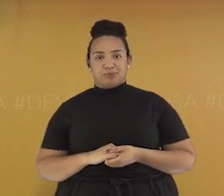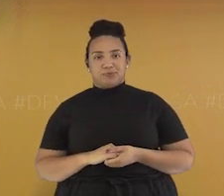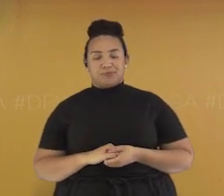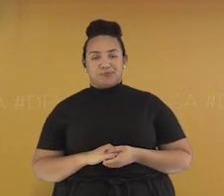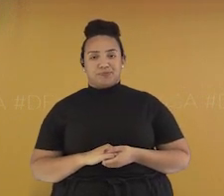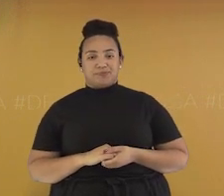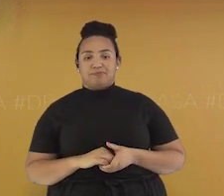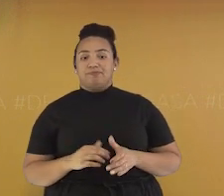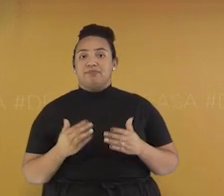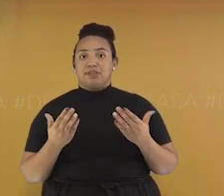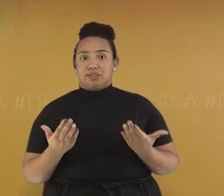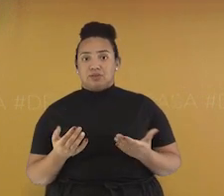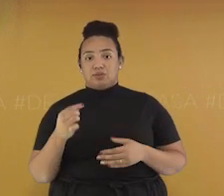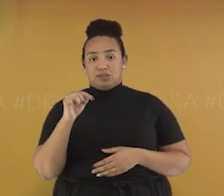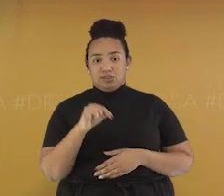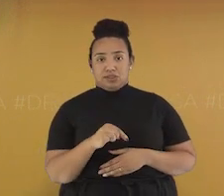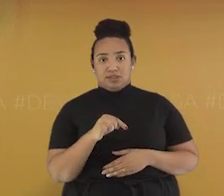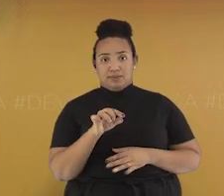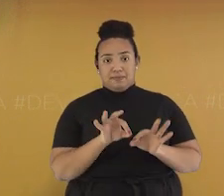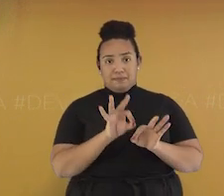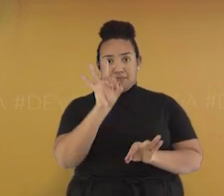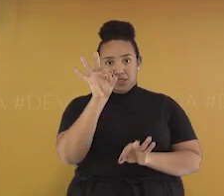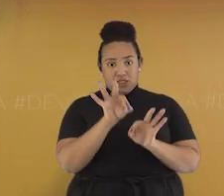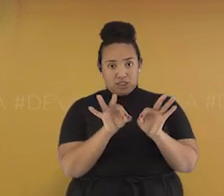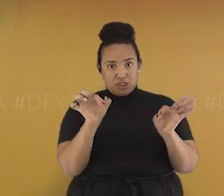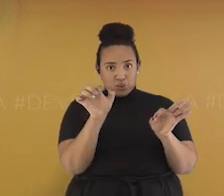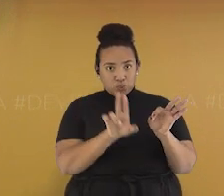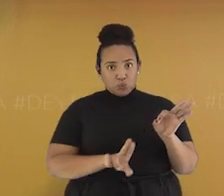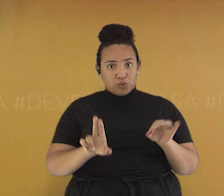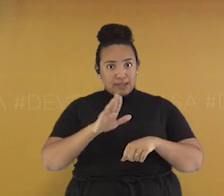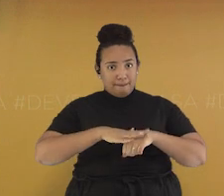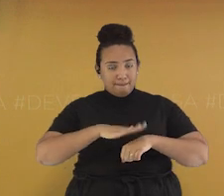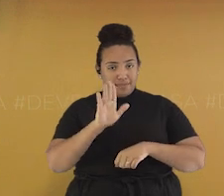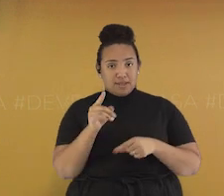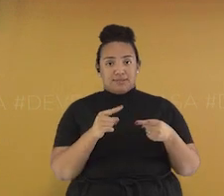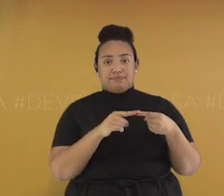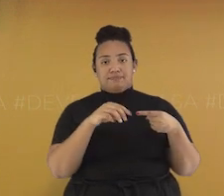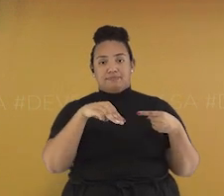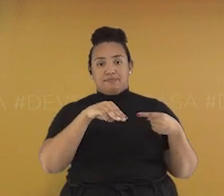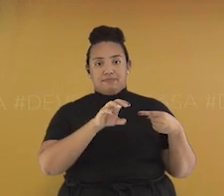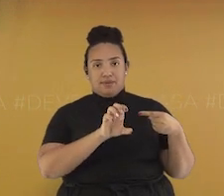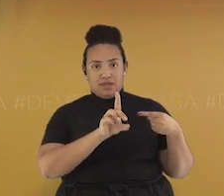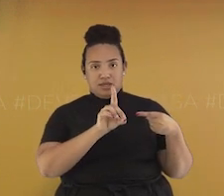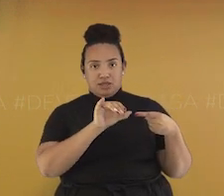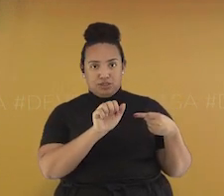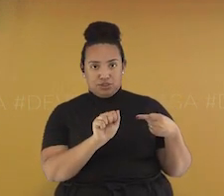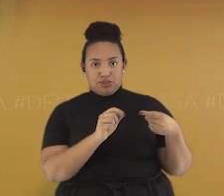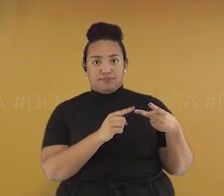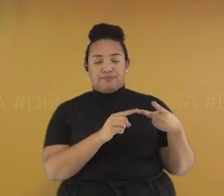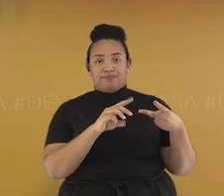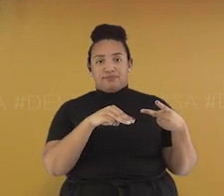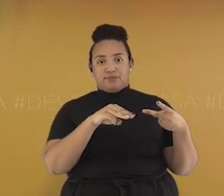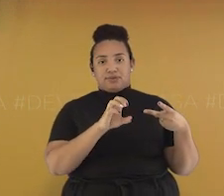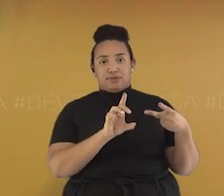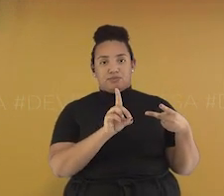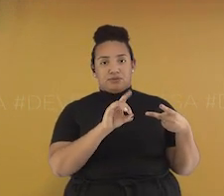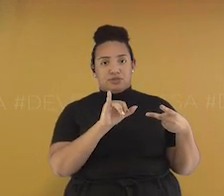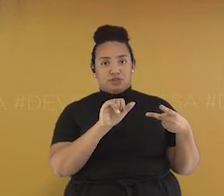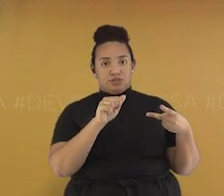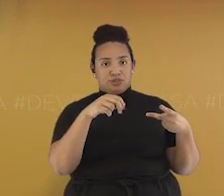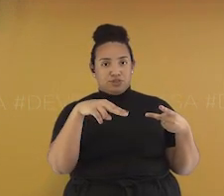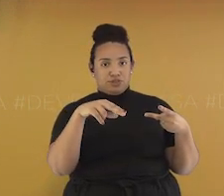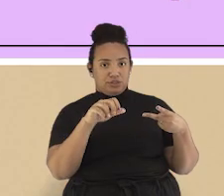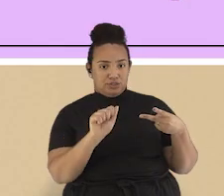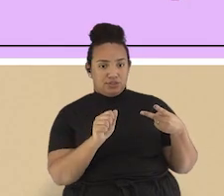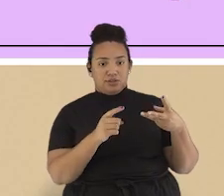de tendência central mais utilizadas são a média, mediana e a moda. Vamos saber um pouco mais